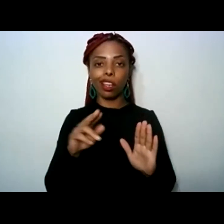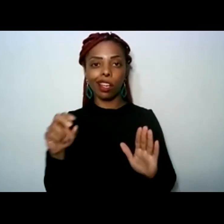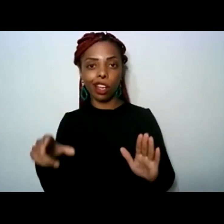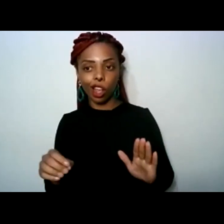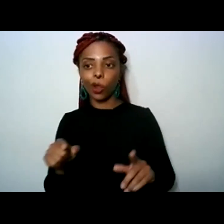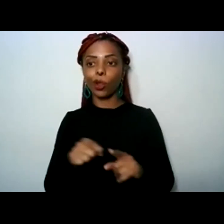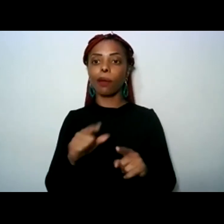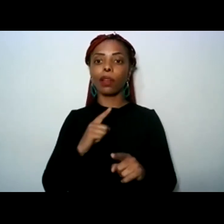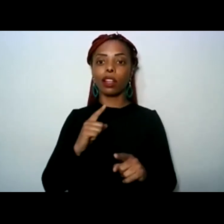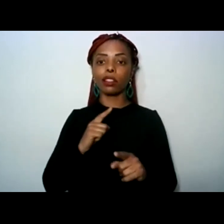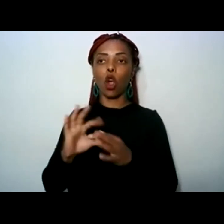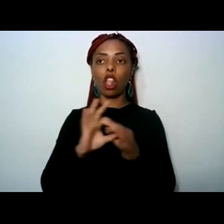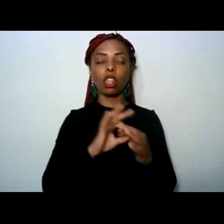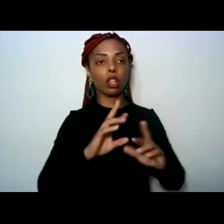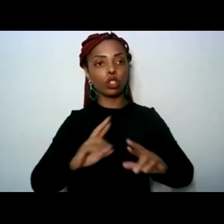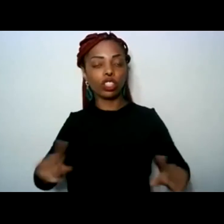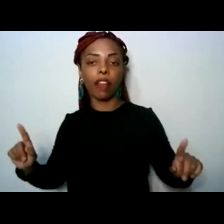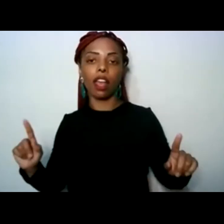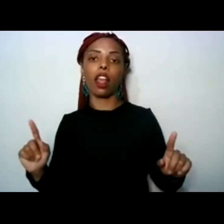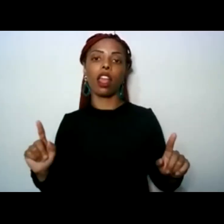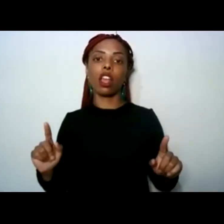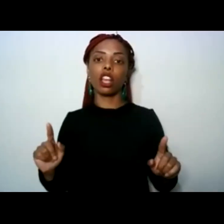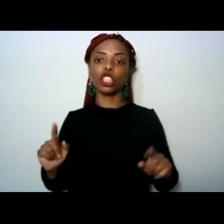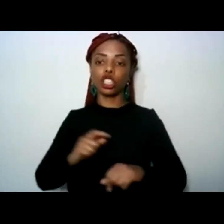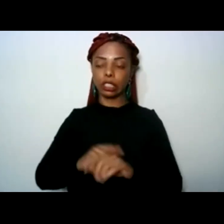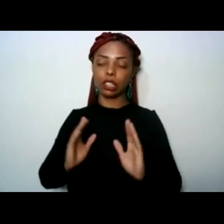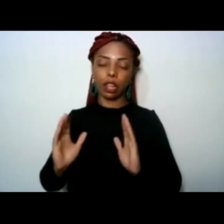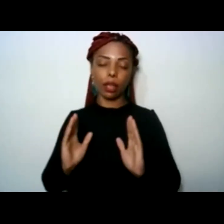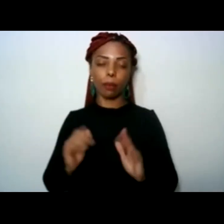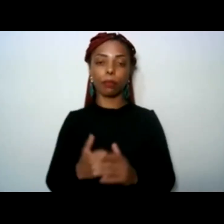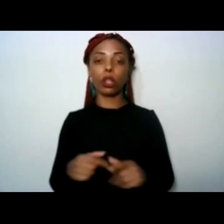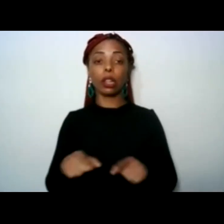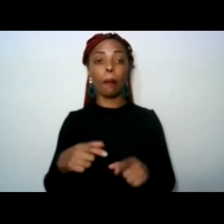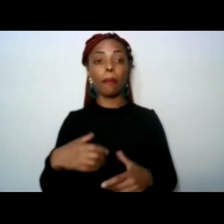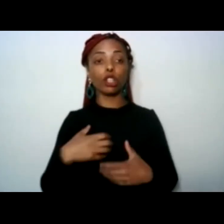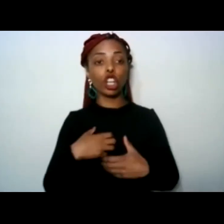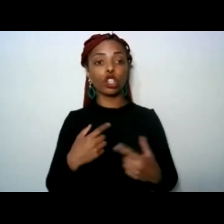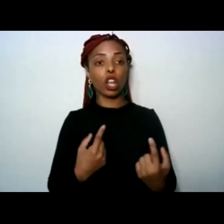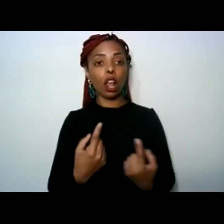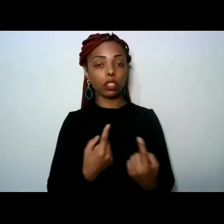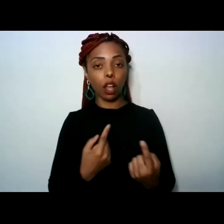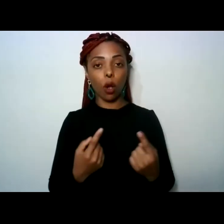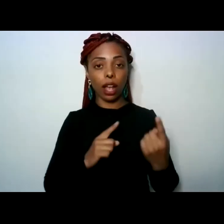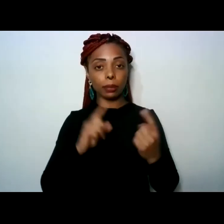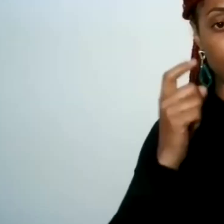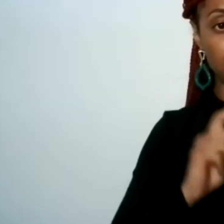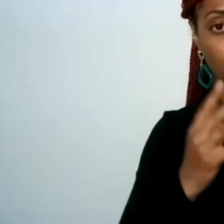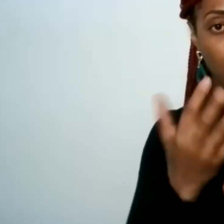contextos históricos em distintas maneiras de se relacionar com a expressividade artística